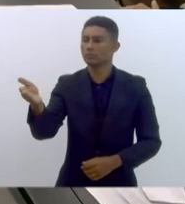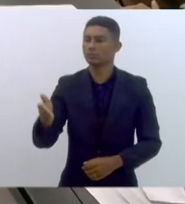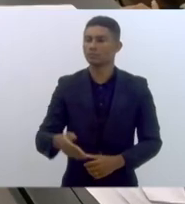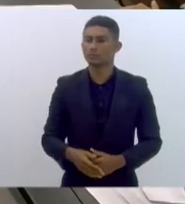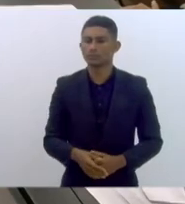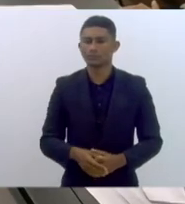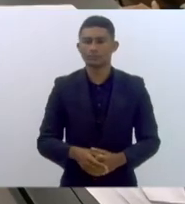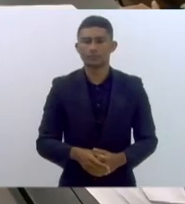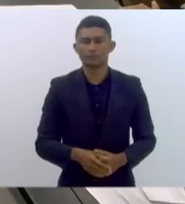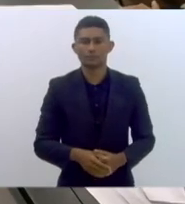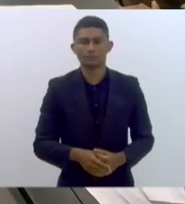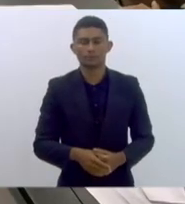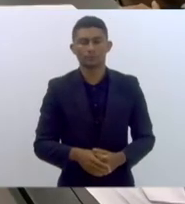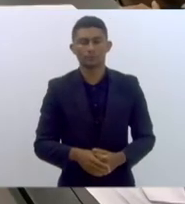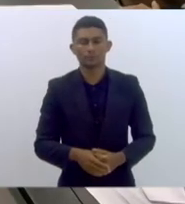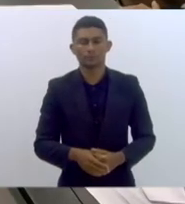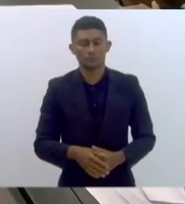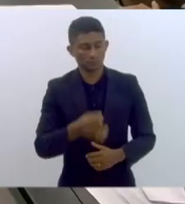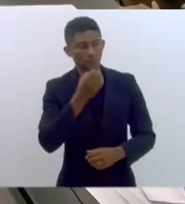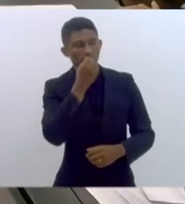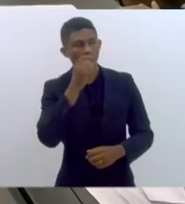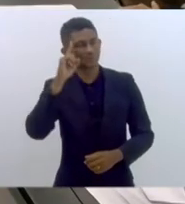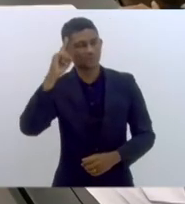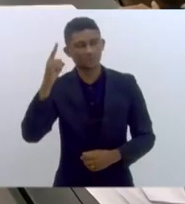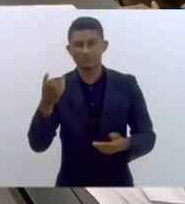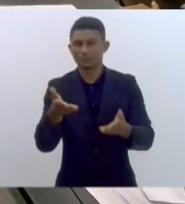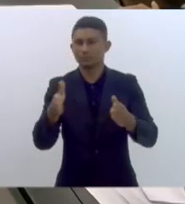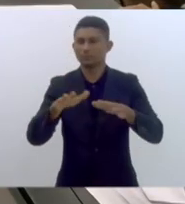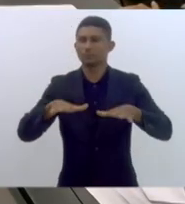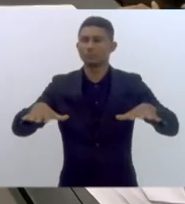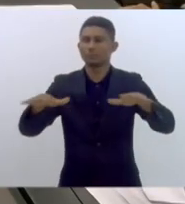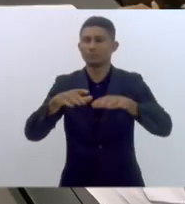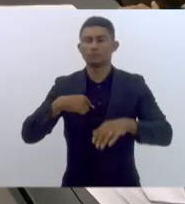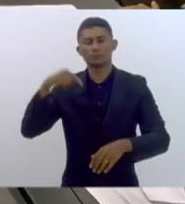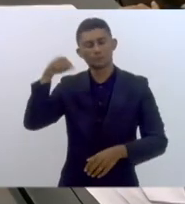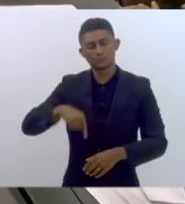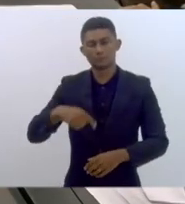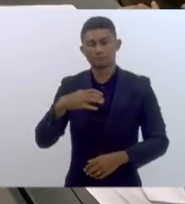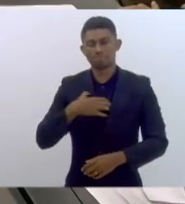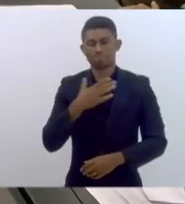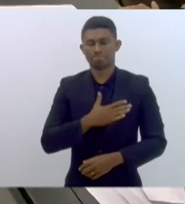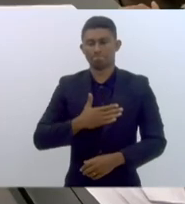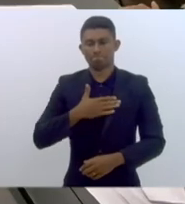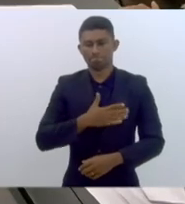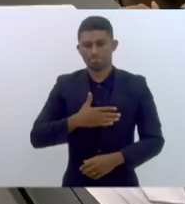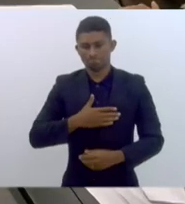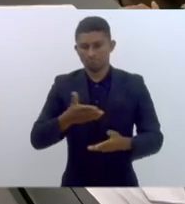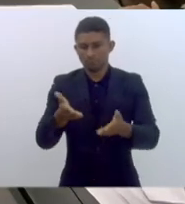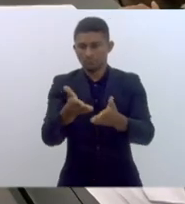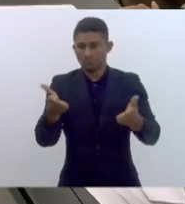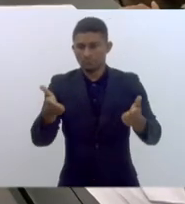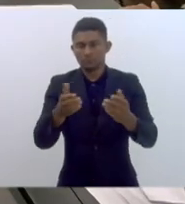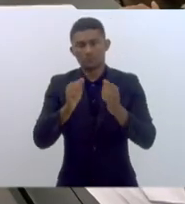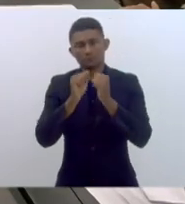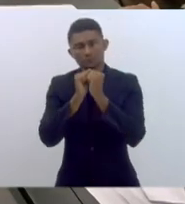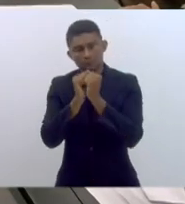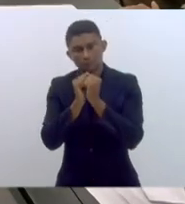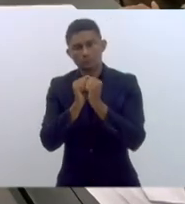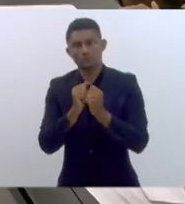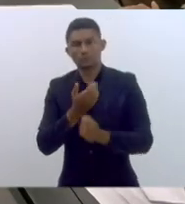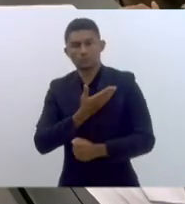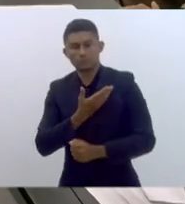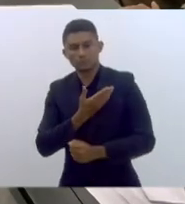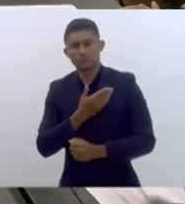boa. Bom dia para todos aí. Prazer imenso estar aqui. Os companheiros lá do Sinferj, né,